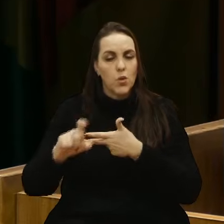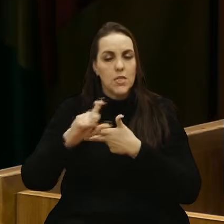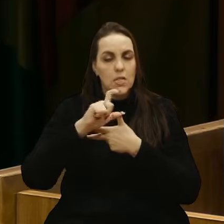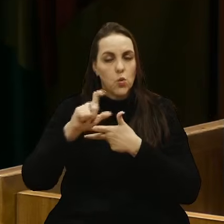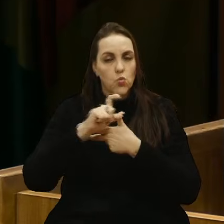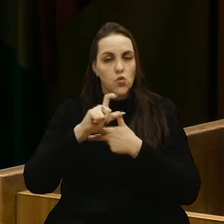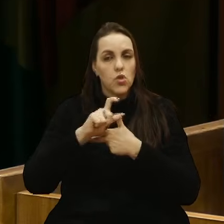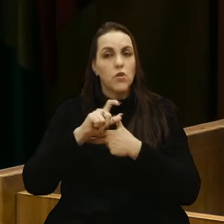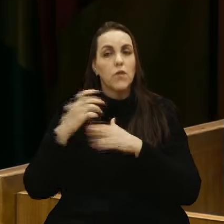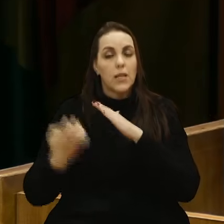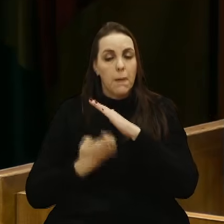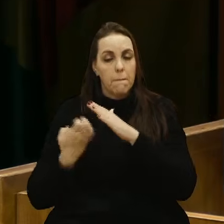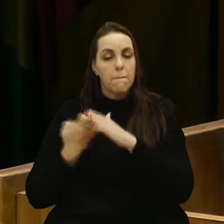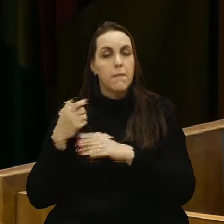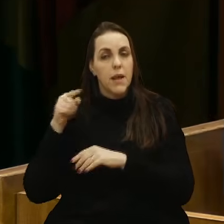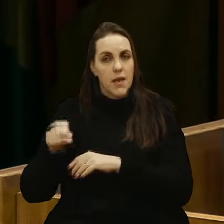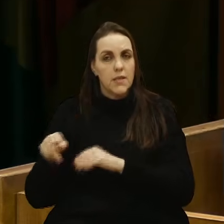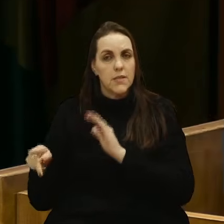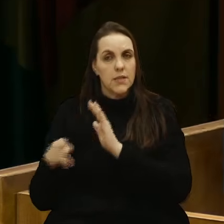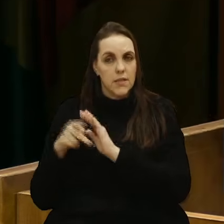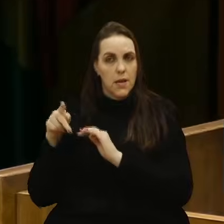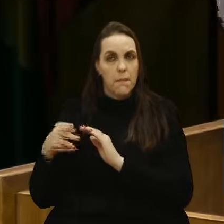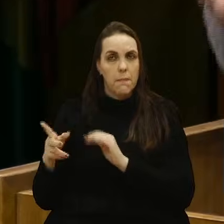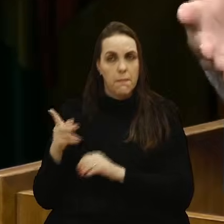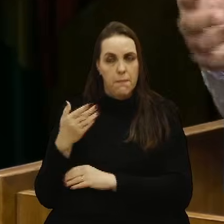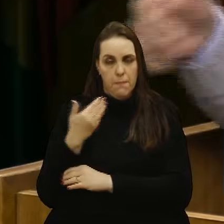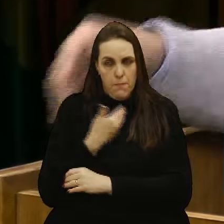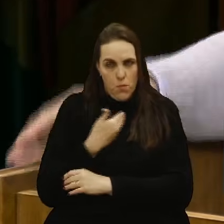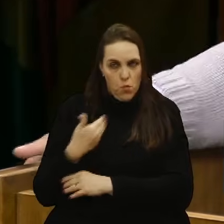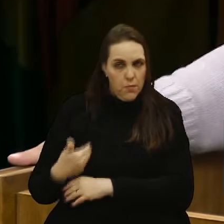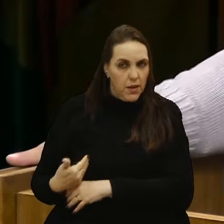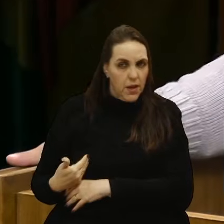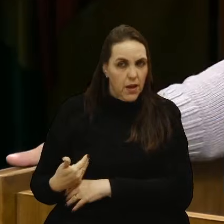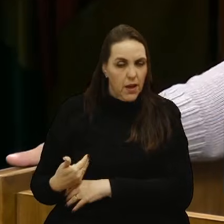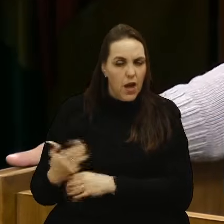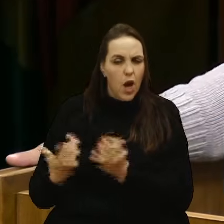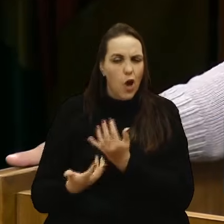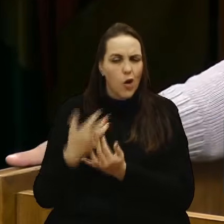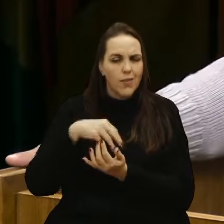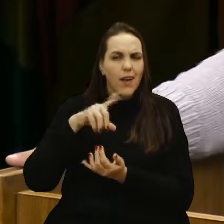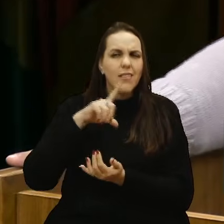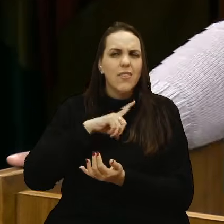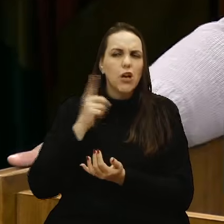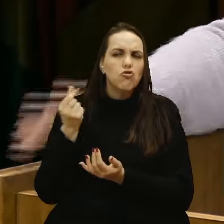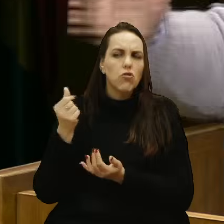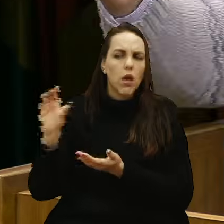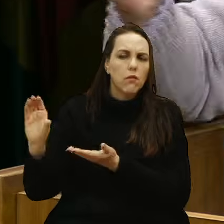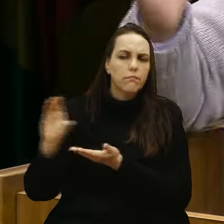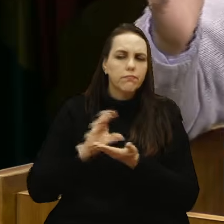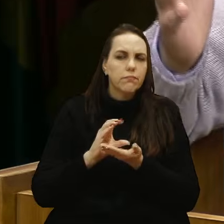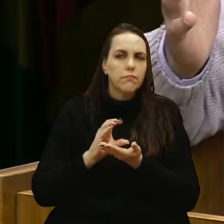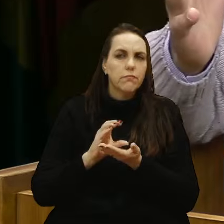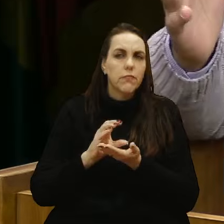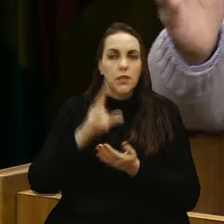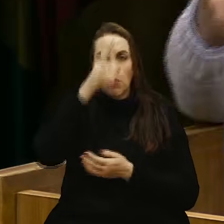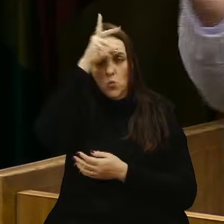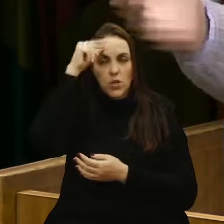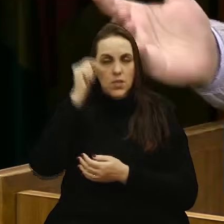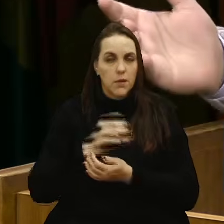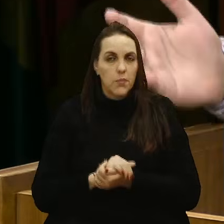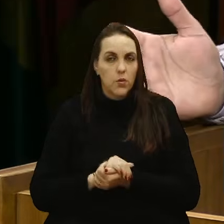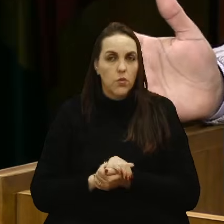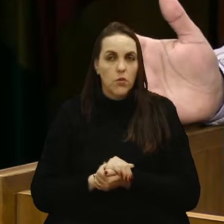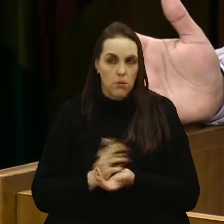demais, a Codeca tem a receber do município de Caxias? Essa é uma pergunta que não quer calar,